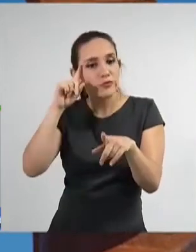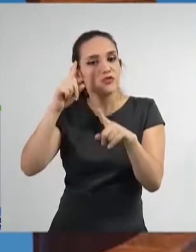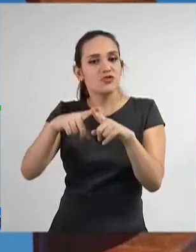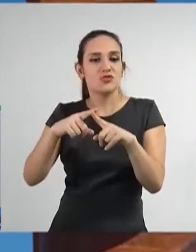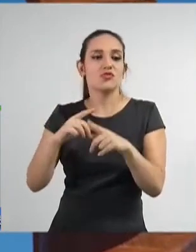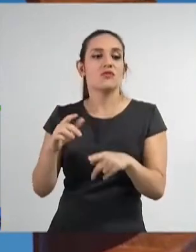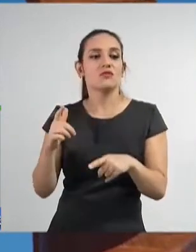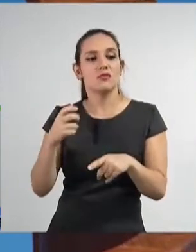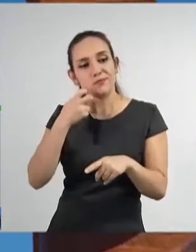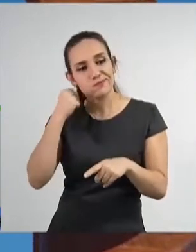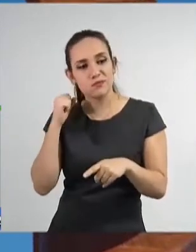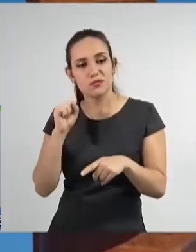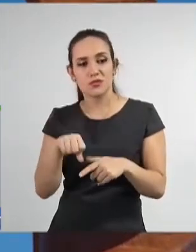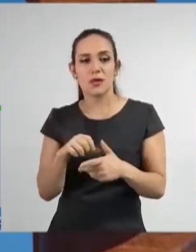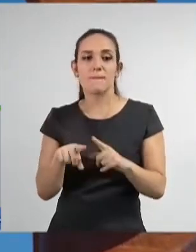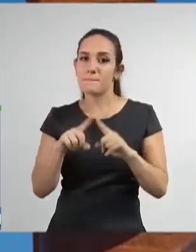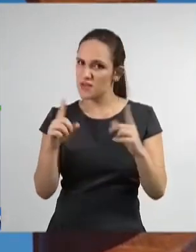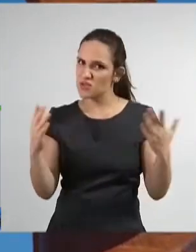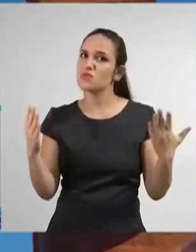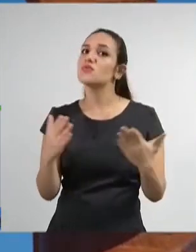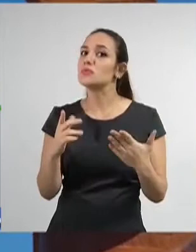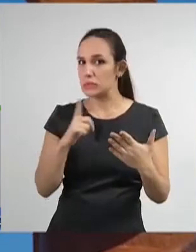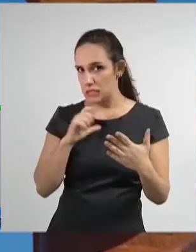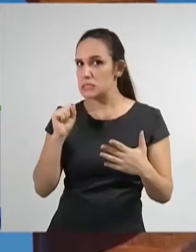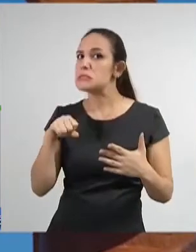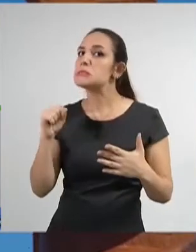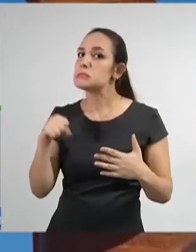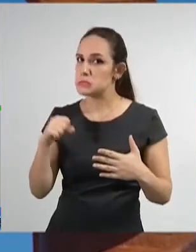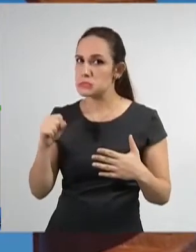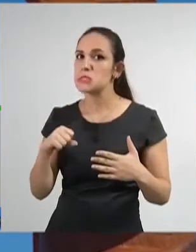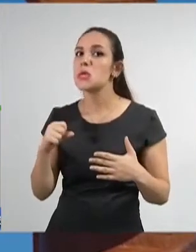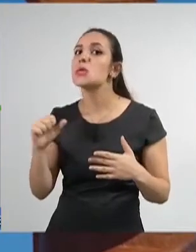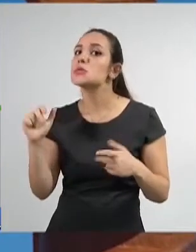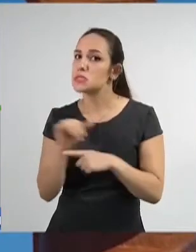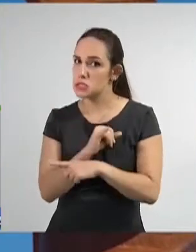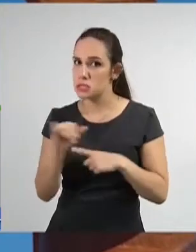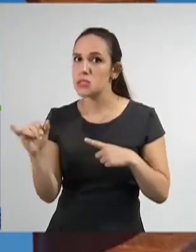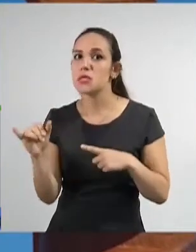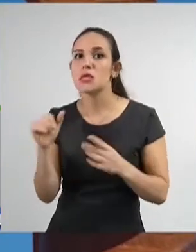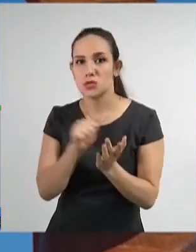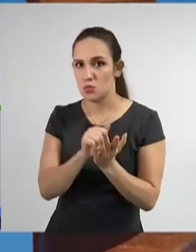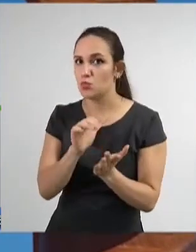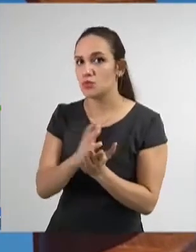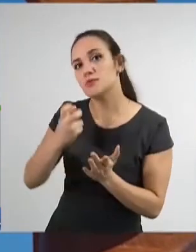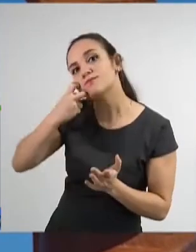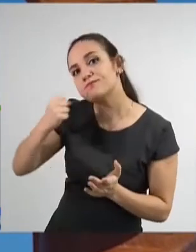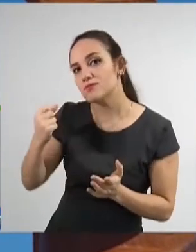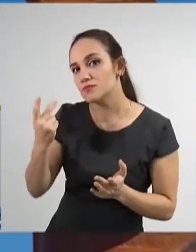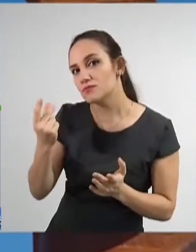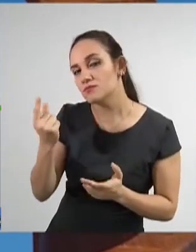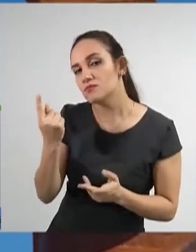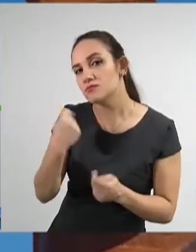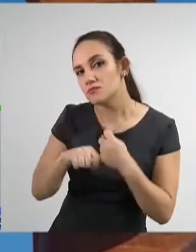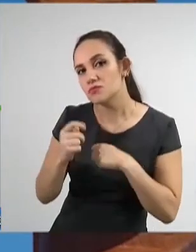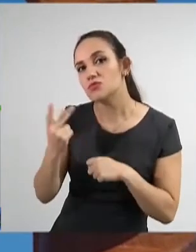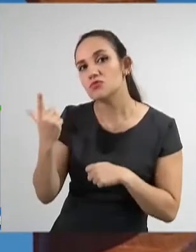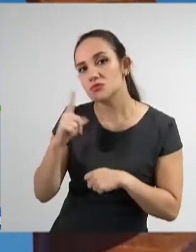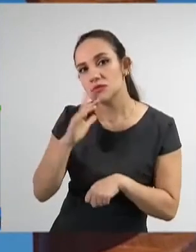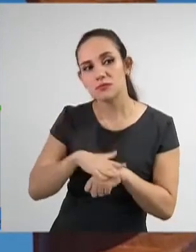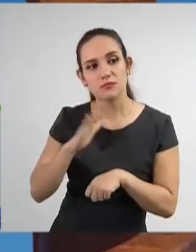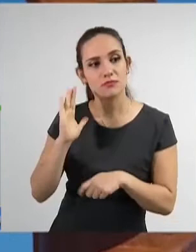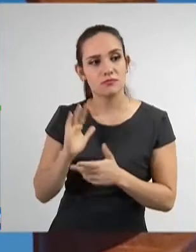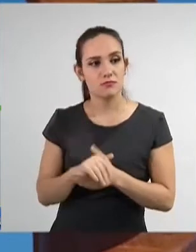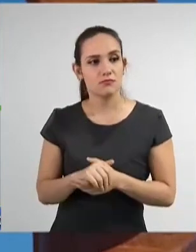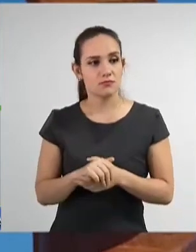arrecadar. Mas a indústria de multa existe, é fato. O meu pronunciamento não é